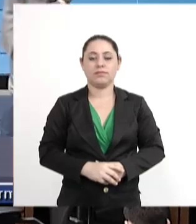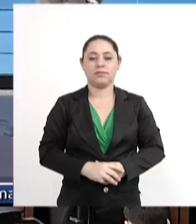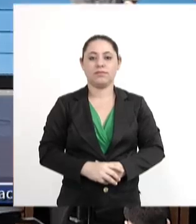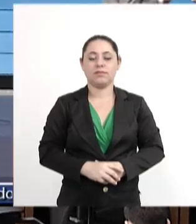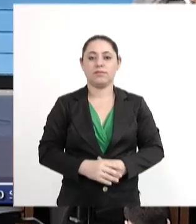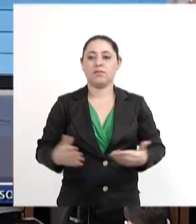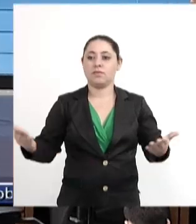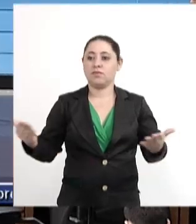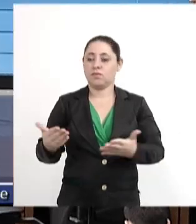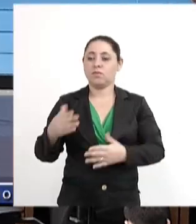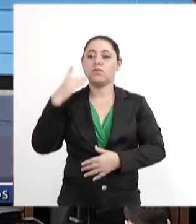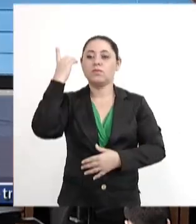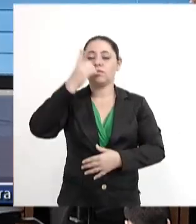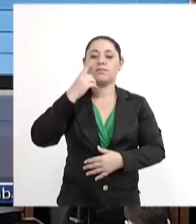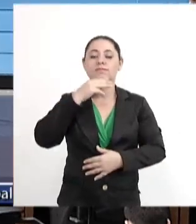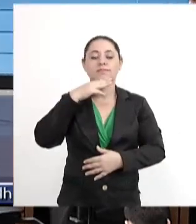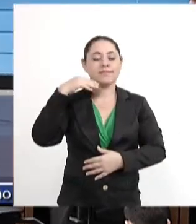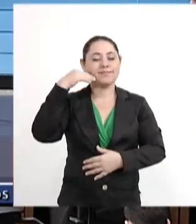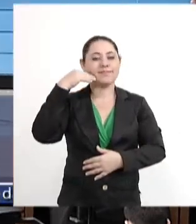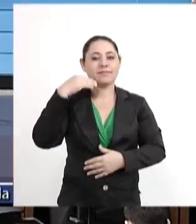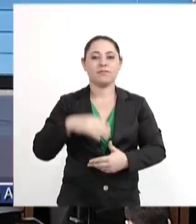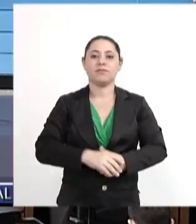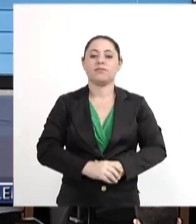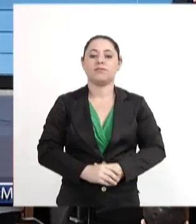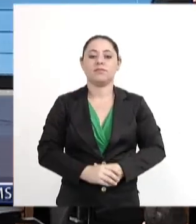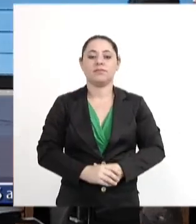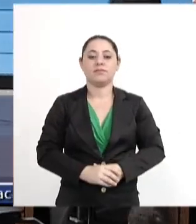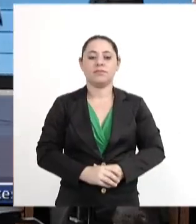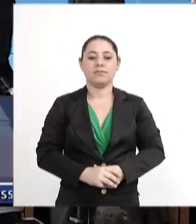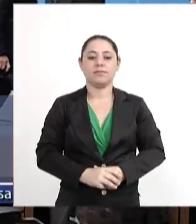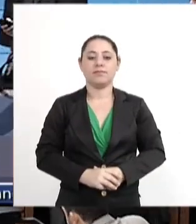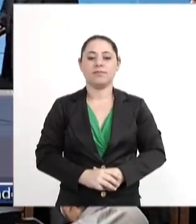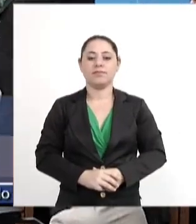Com a palavra, o ilustre deputado Marçal Filho.